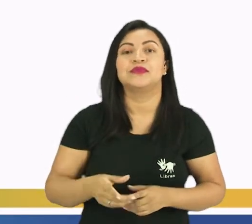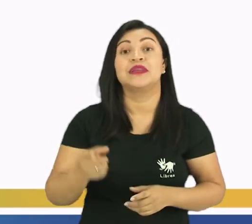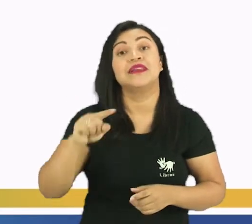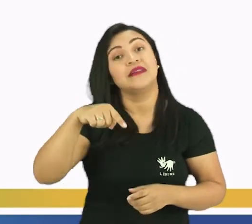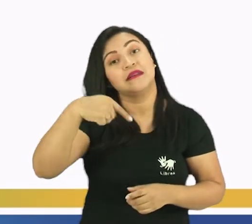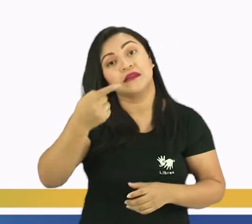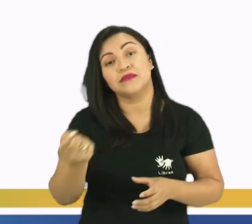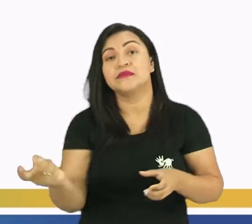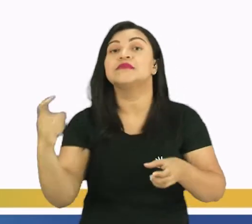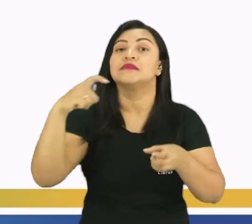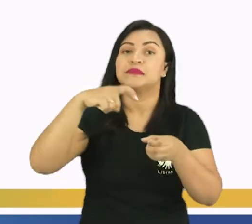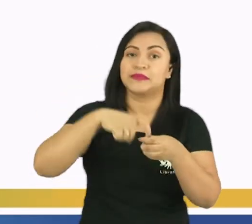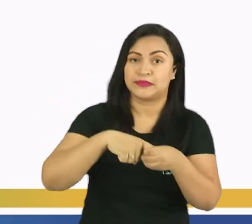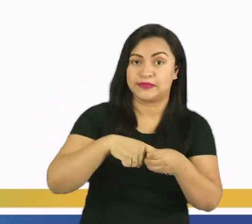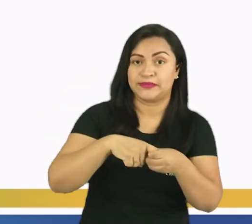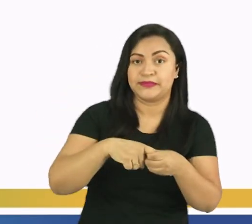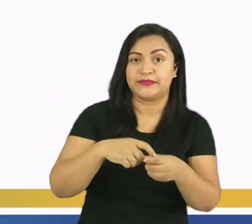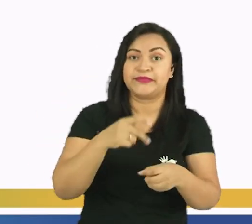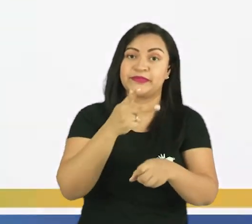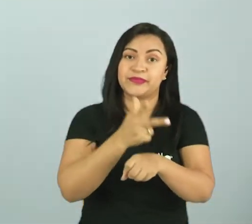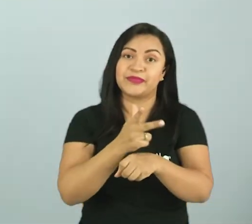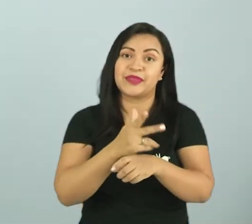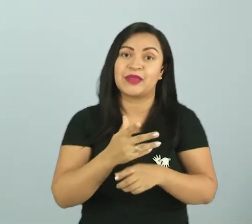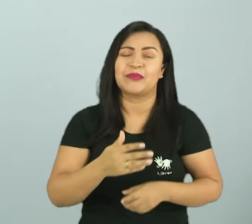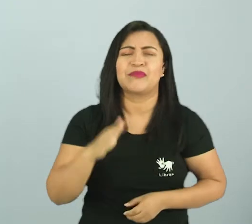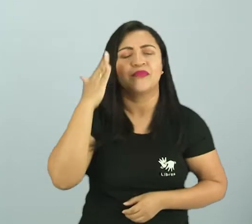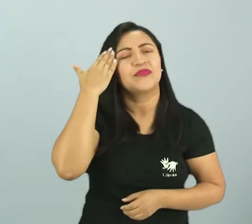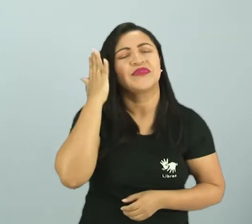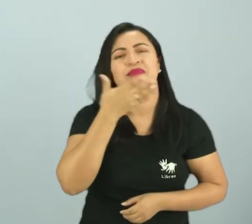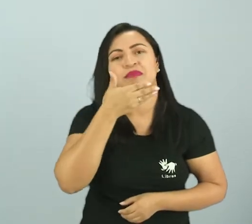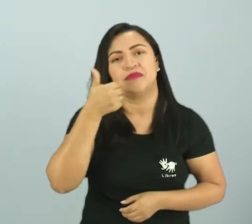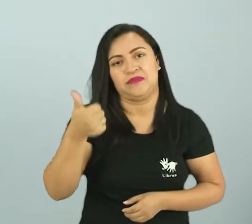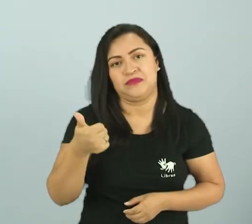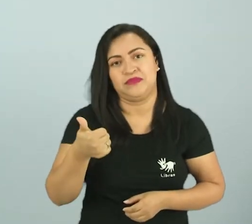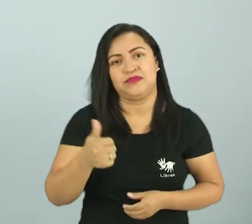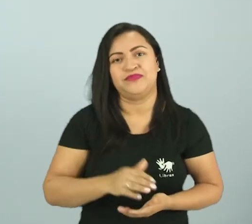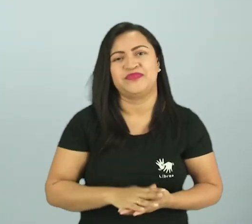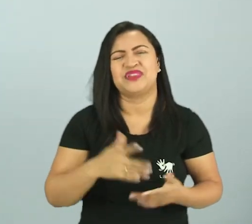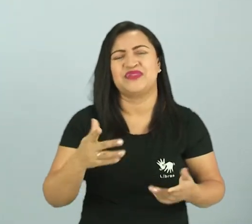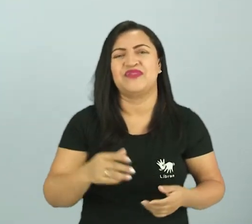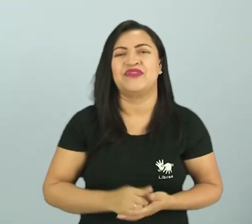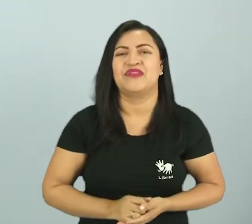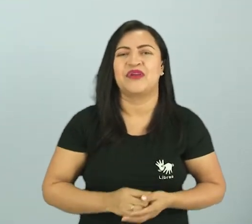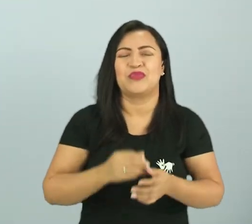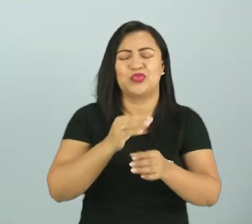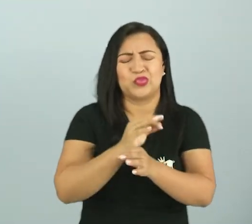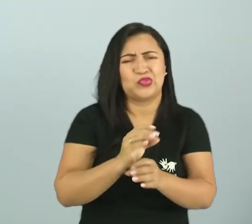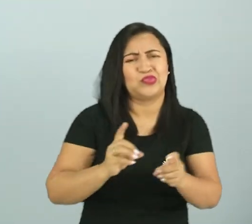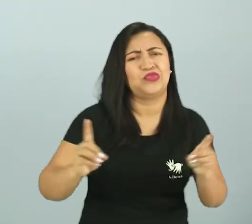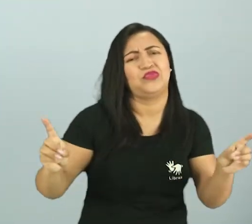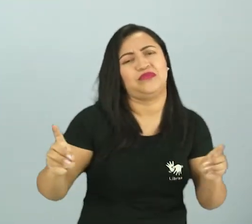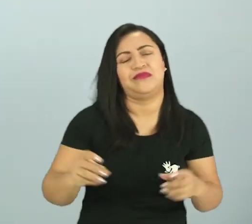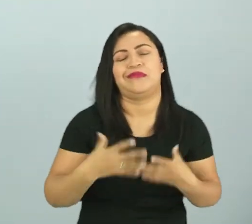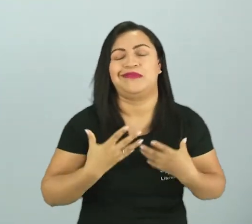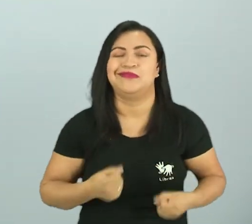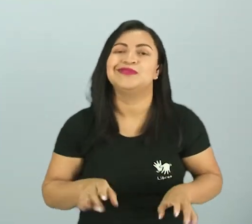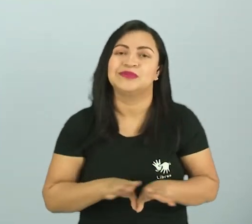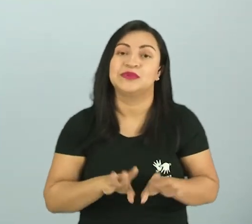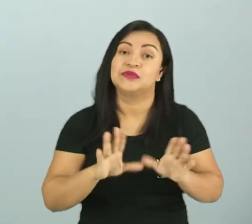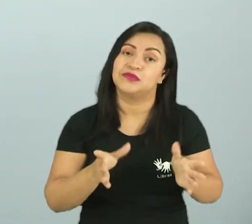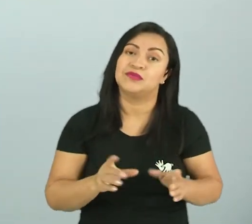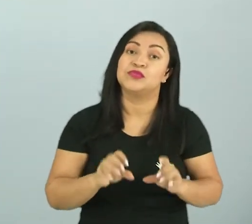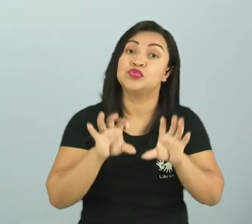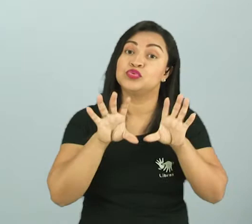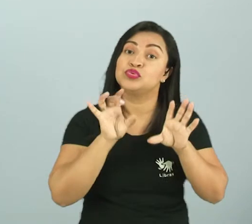vídeo para poder ter um embasamento melhor, Porque senão vai ficar muito extensa a nossa aula e muito cansativa. Vamos